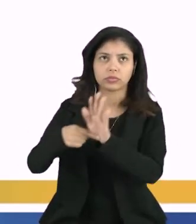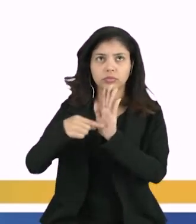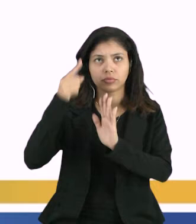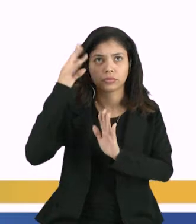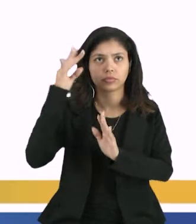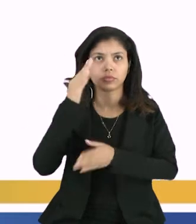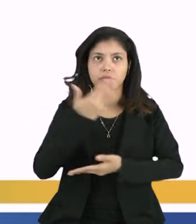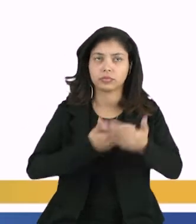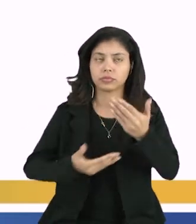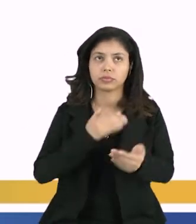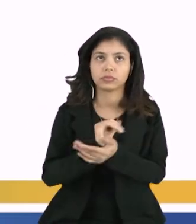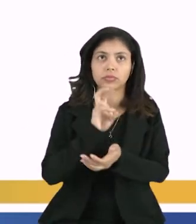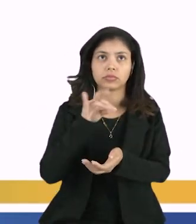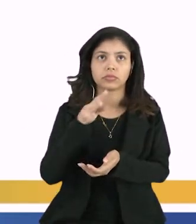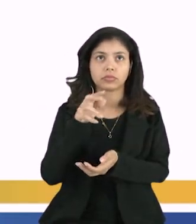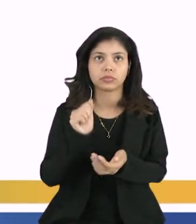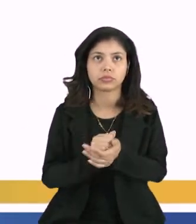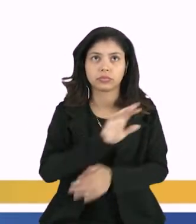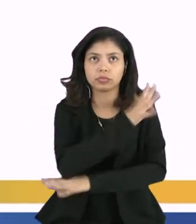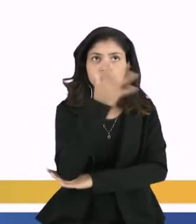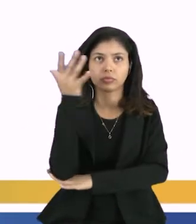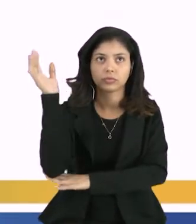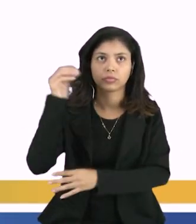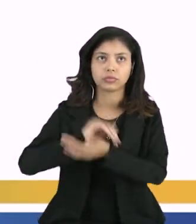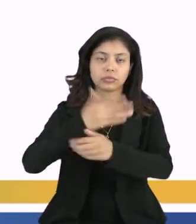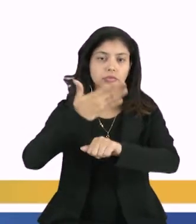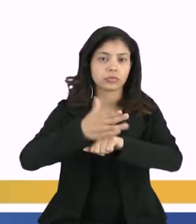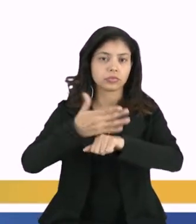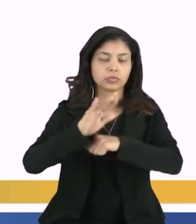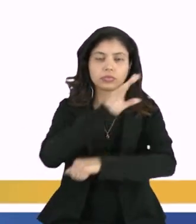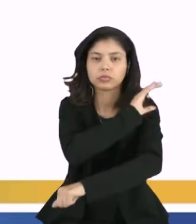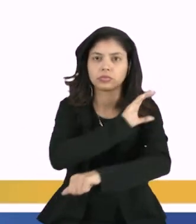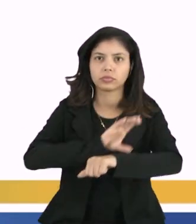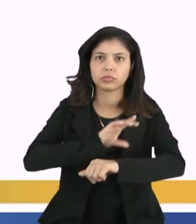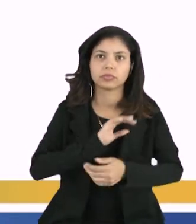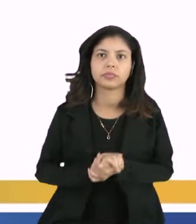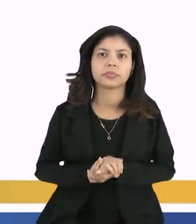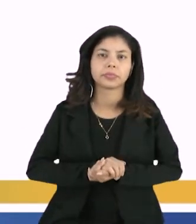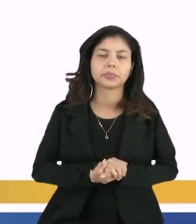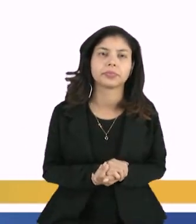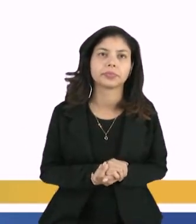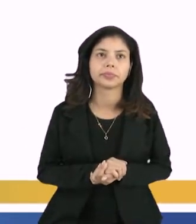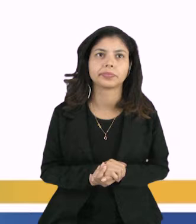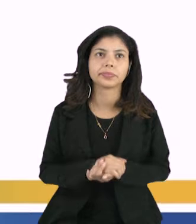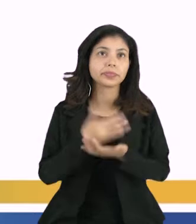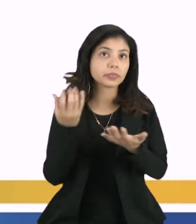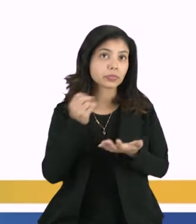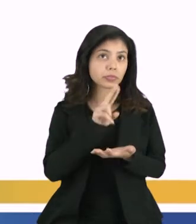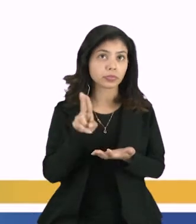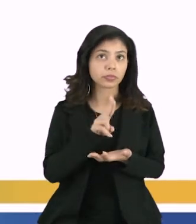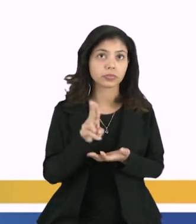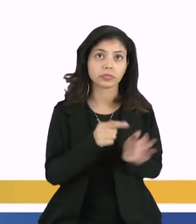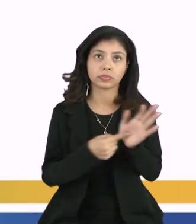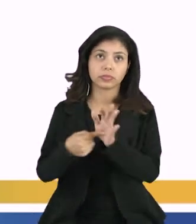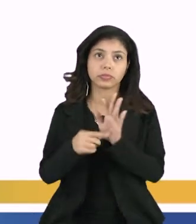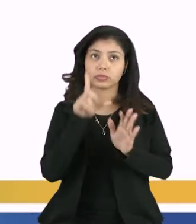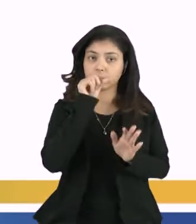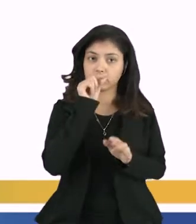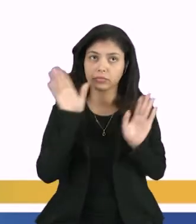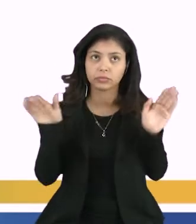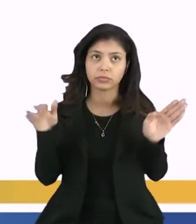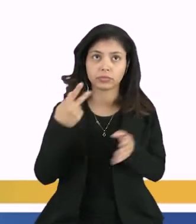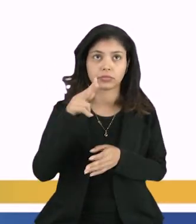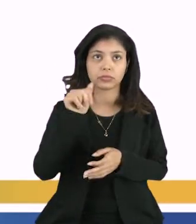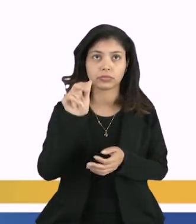a relação estreita entre os componentes da floresta e as práticas culturais. Seu nome faz menção a uma ave